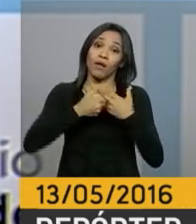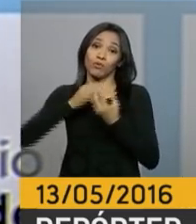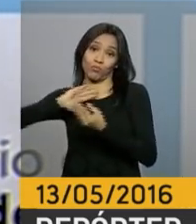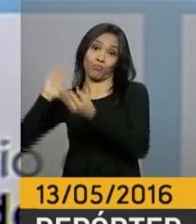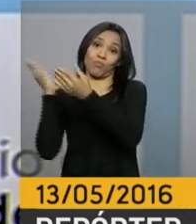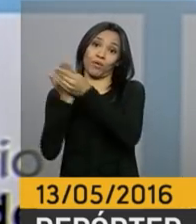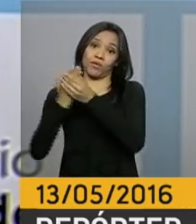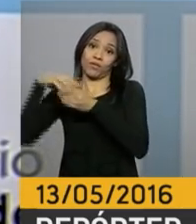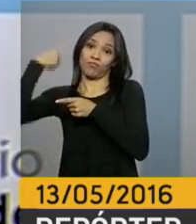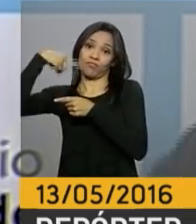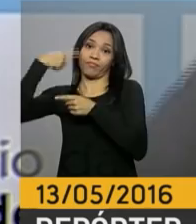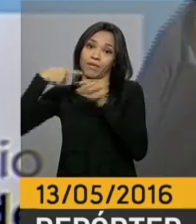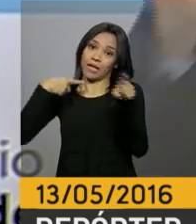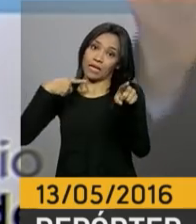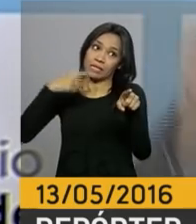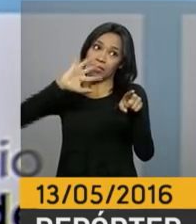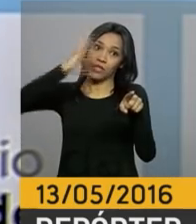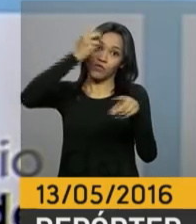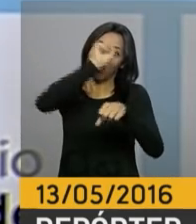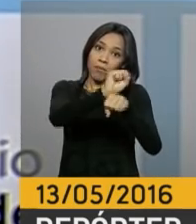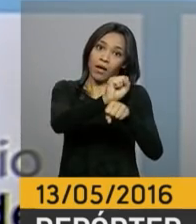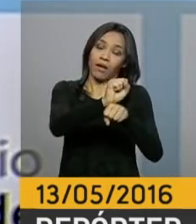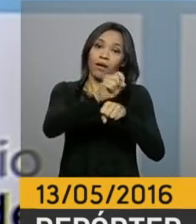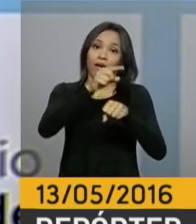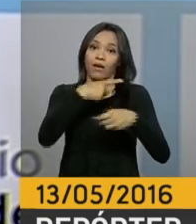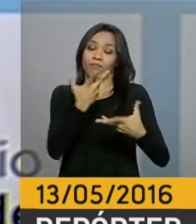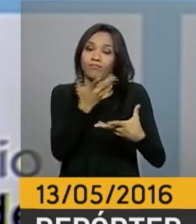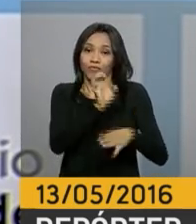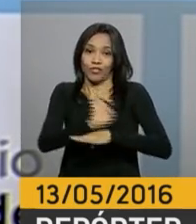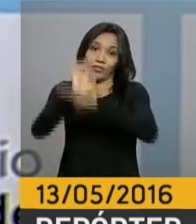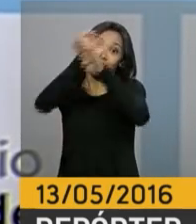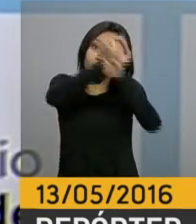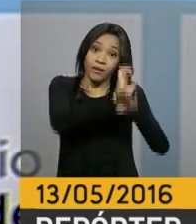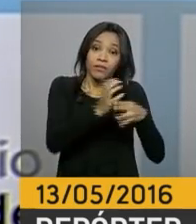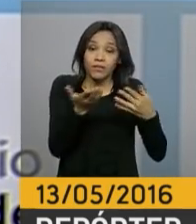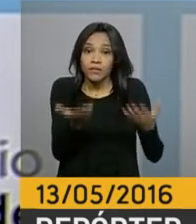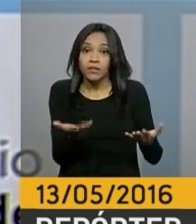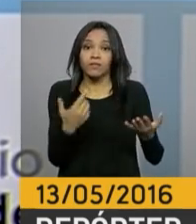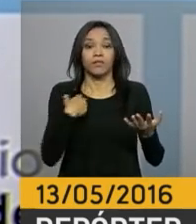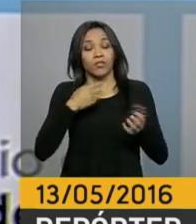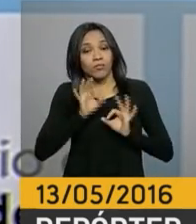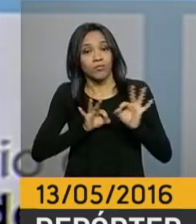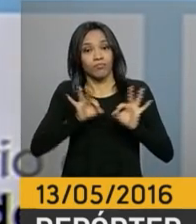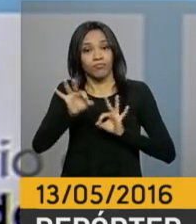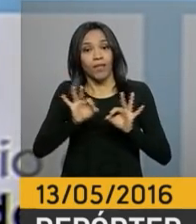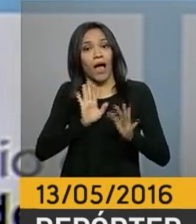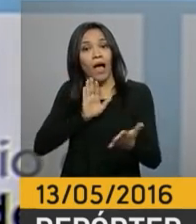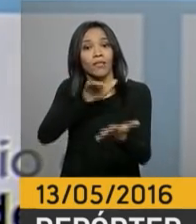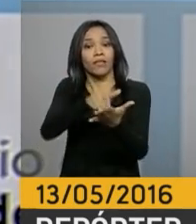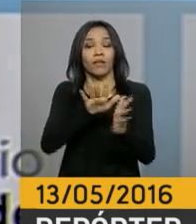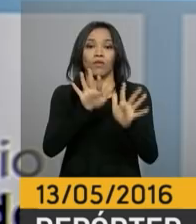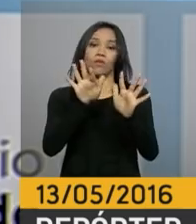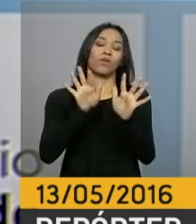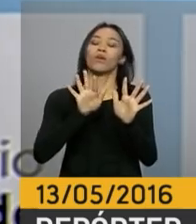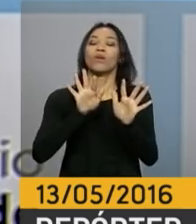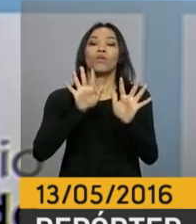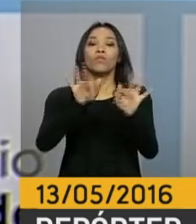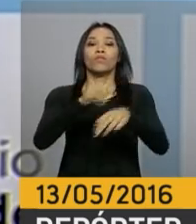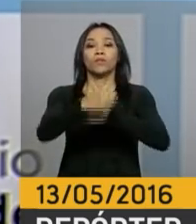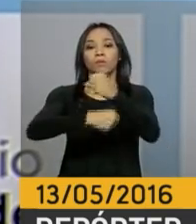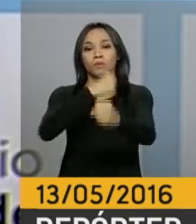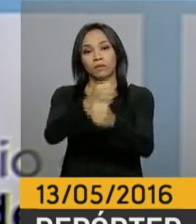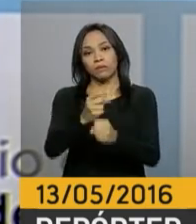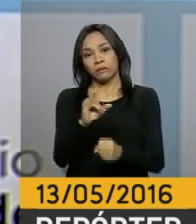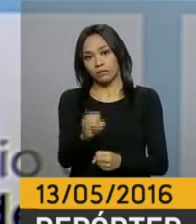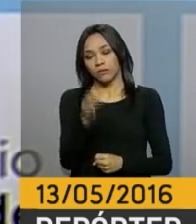grande que poderá ainda eh acentuar-se mais até o final do ano conforme demora o acordo ou